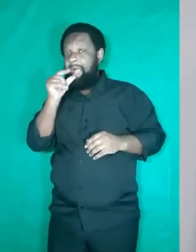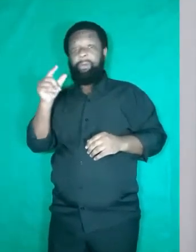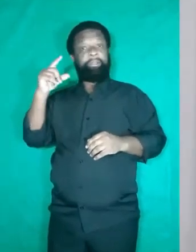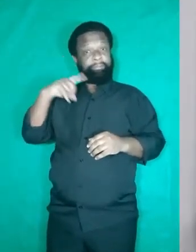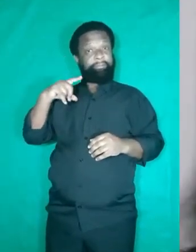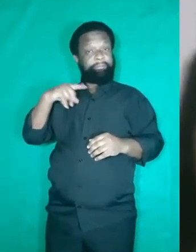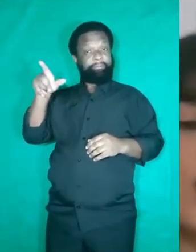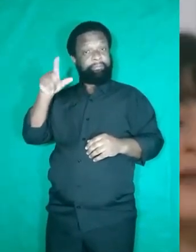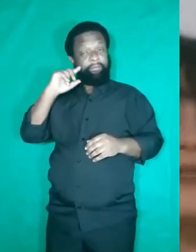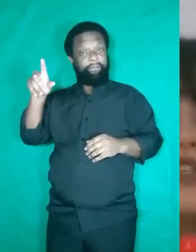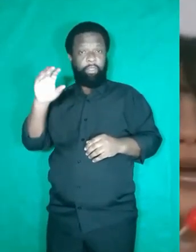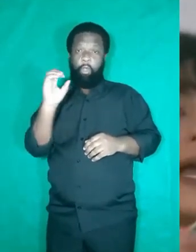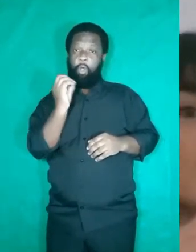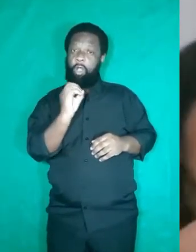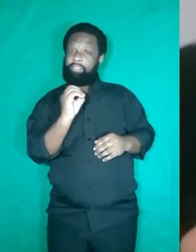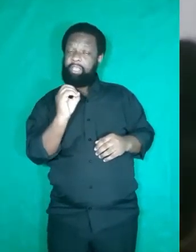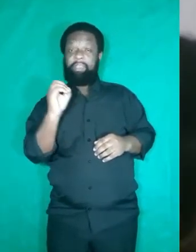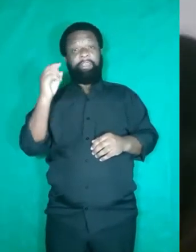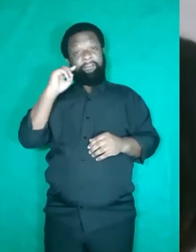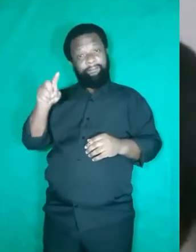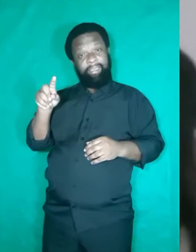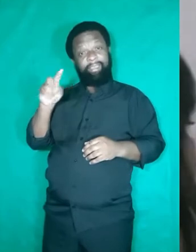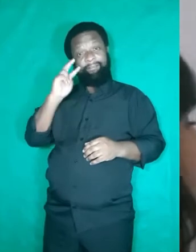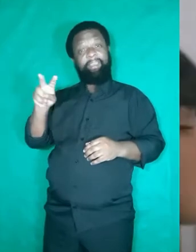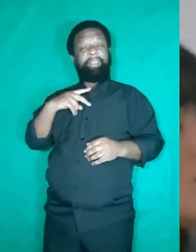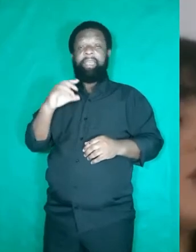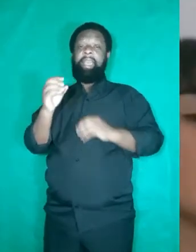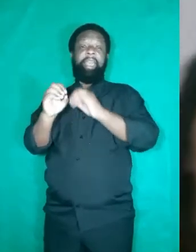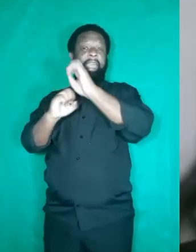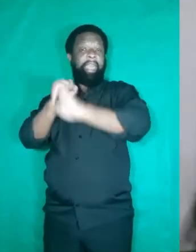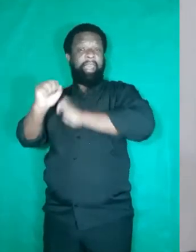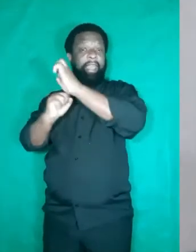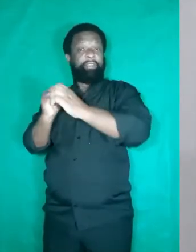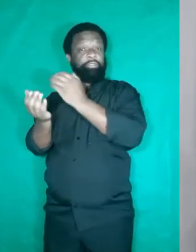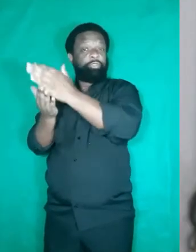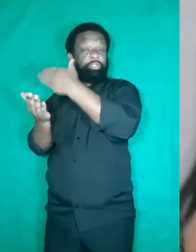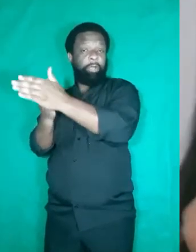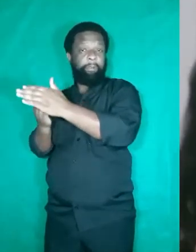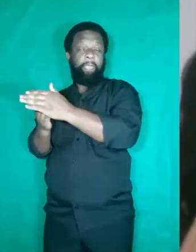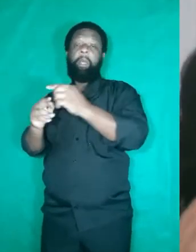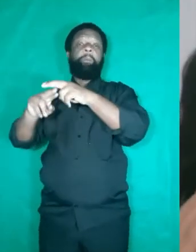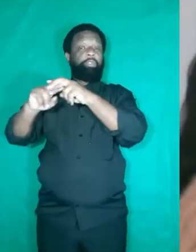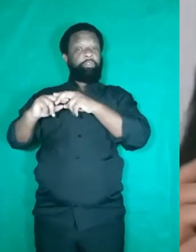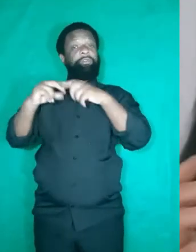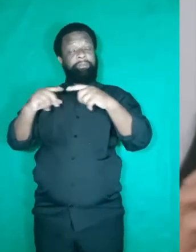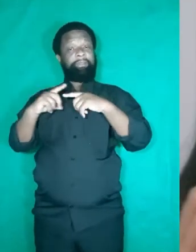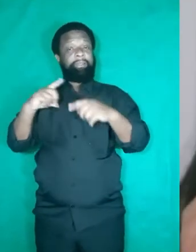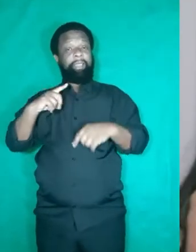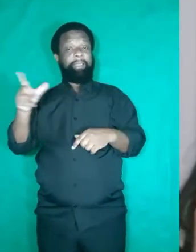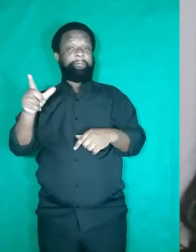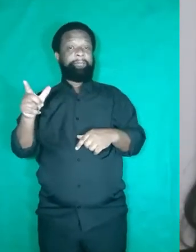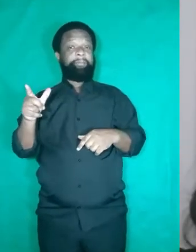na água, aqui no oxigênio, você já vê elétron sobrando. Então, por isso que ela sofre